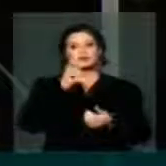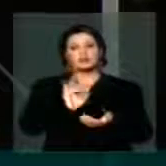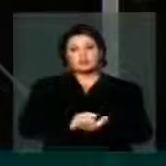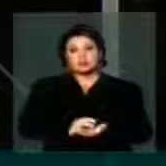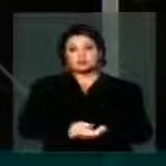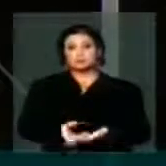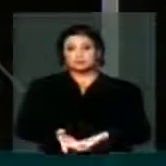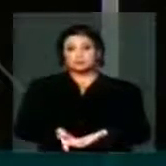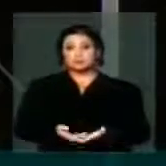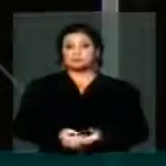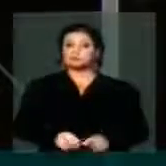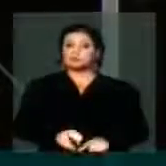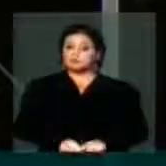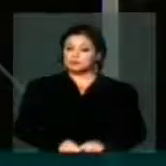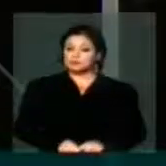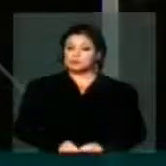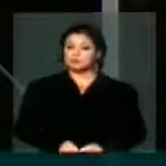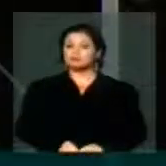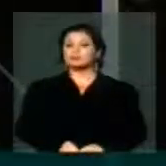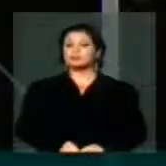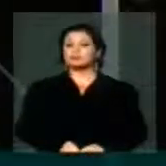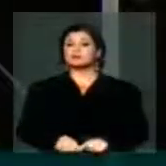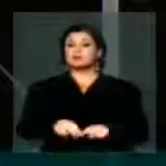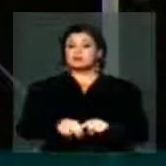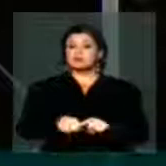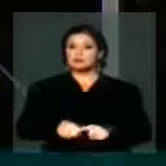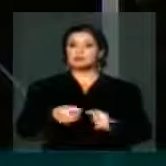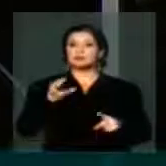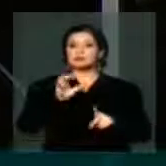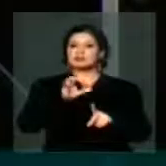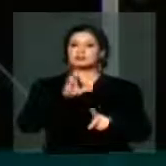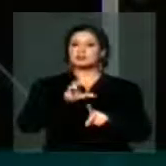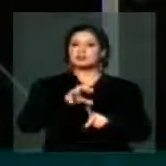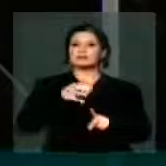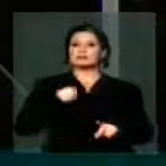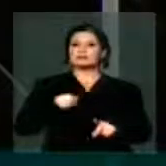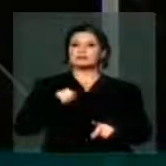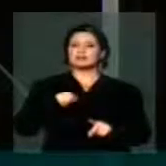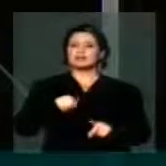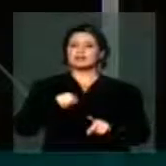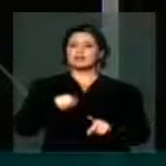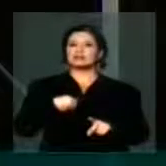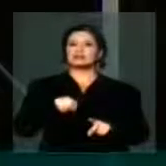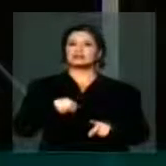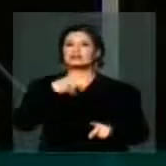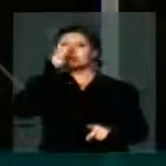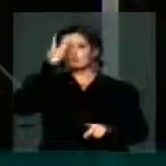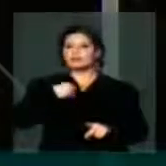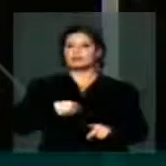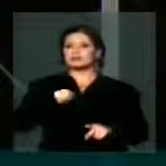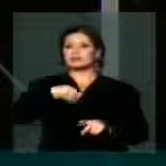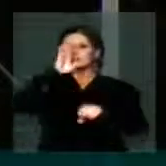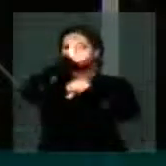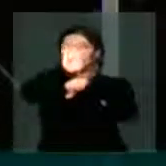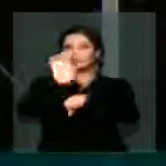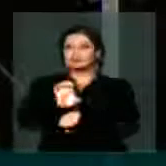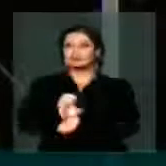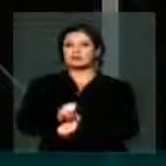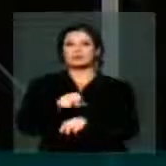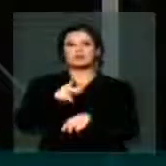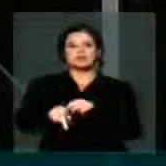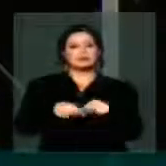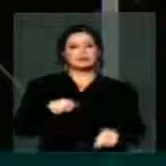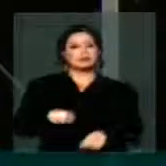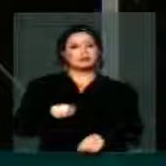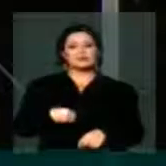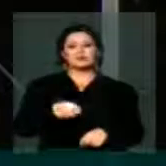forma definitiva. Desta forma, influencia a vida financeira dos estados, consequentemente, mexe com as políticas públicas